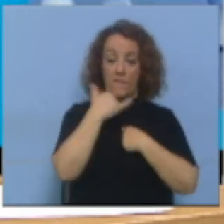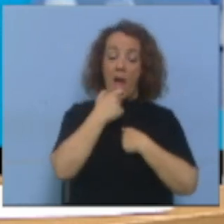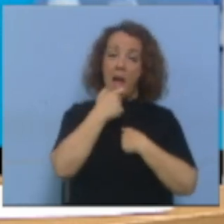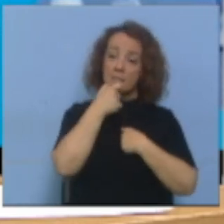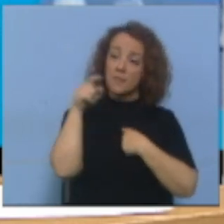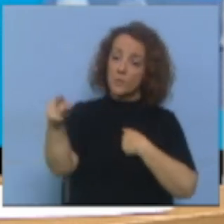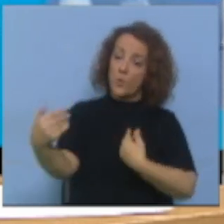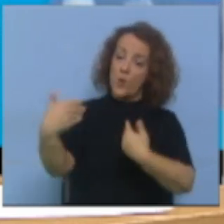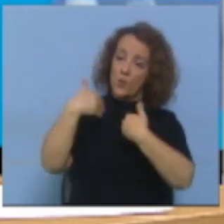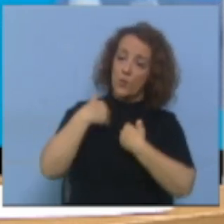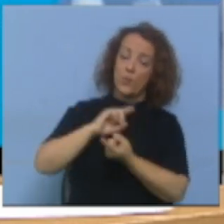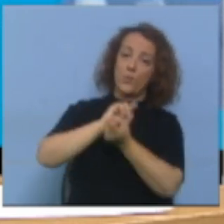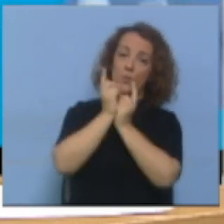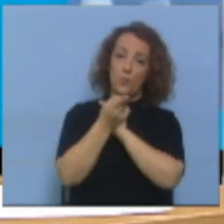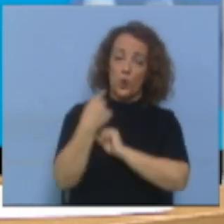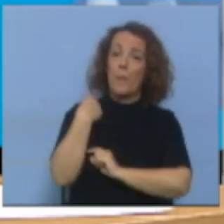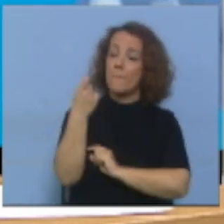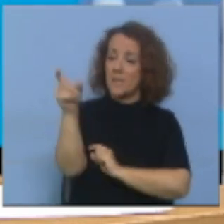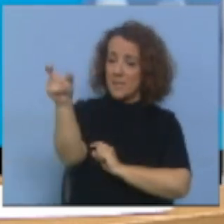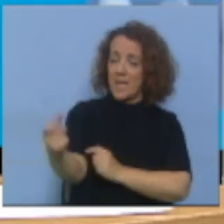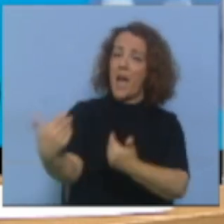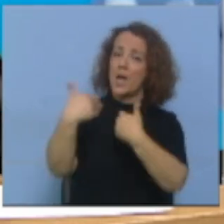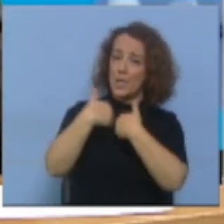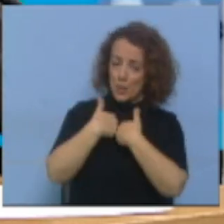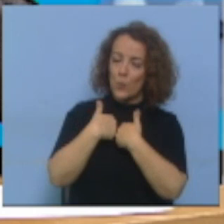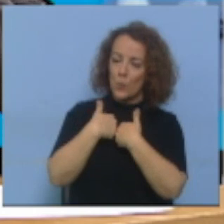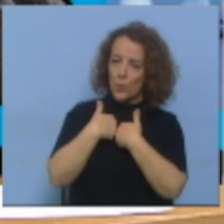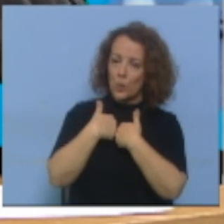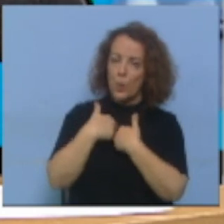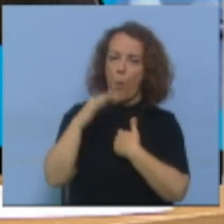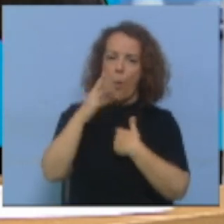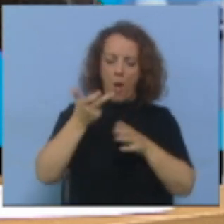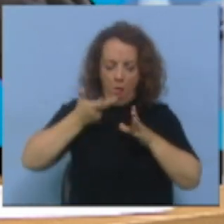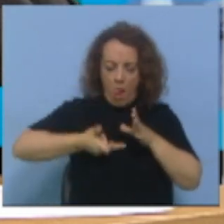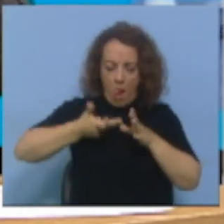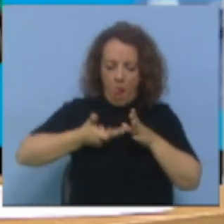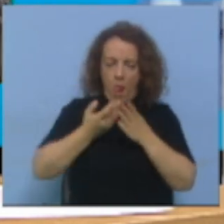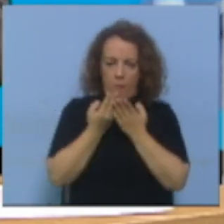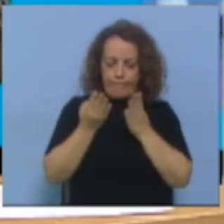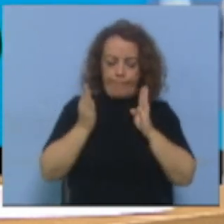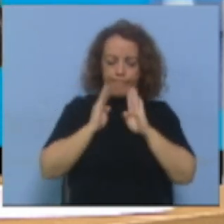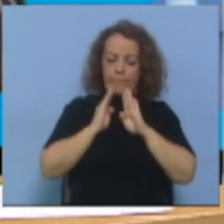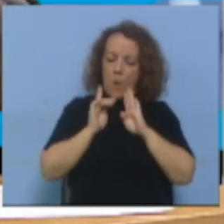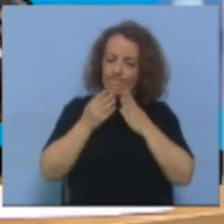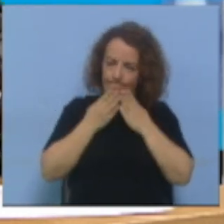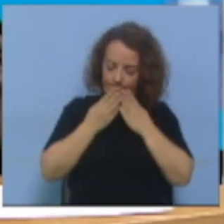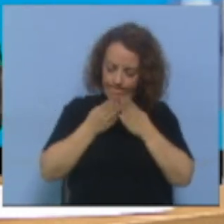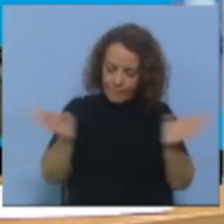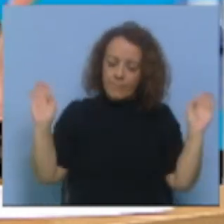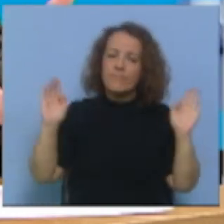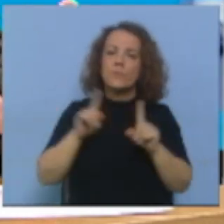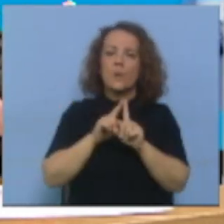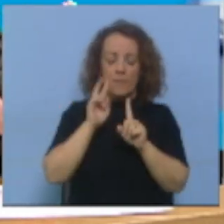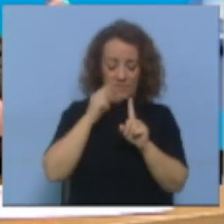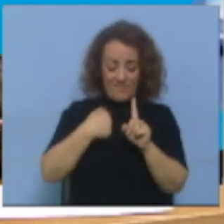depende de ti, eu preciso da tua ajuda. Sair do seu castelo, da sua fortaleza e reconhecer, olha, eu sem ti